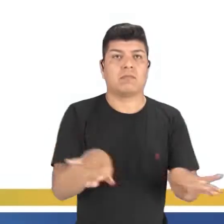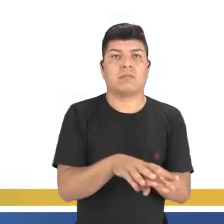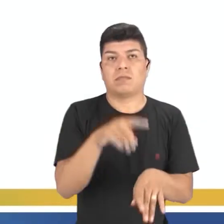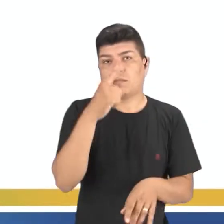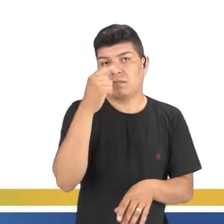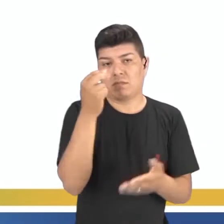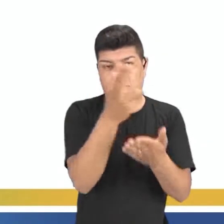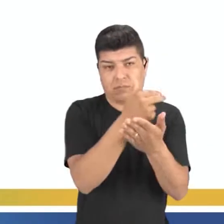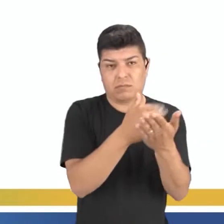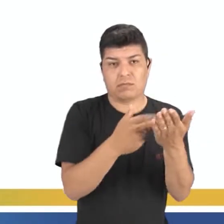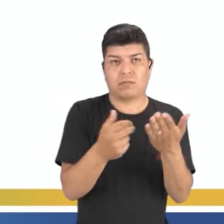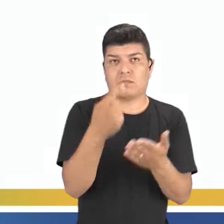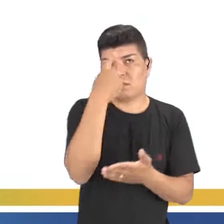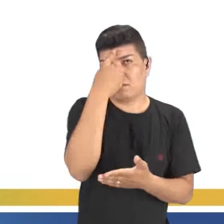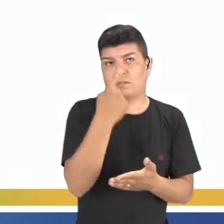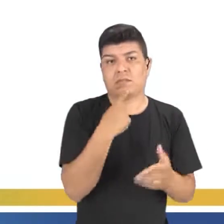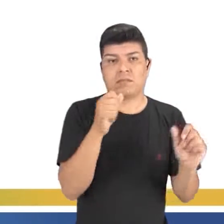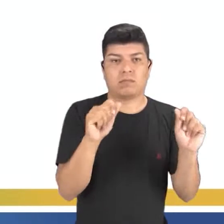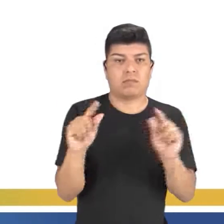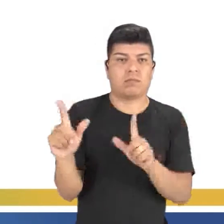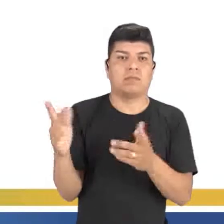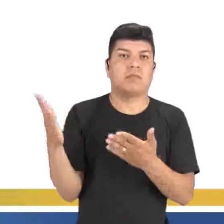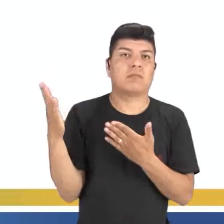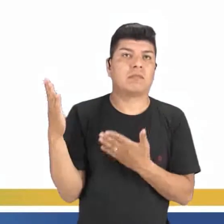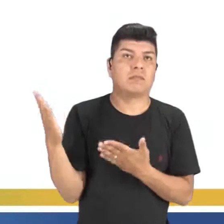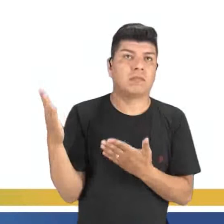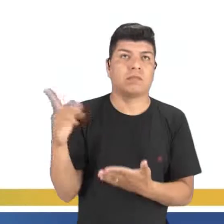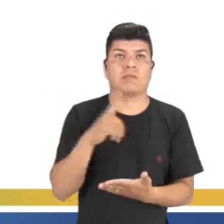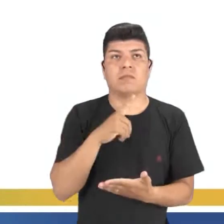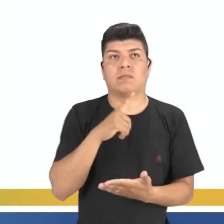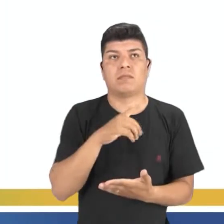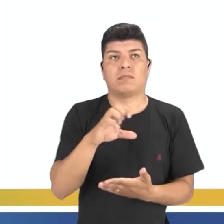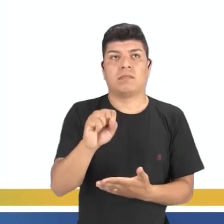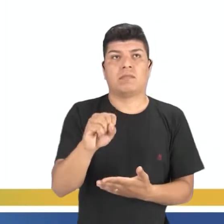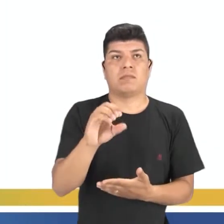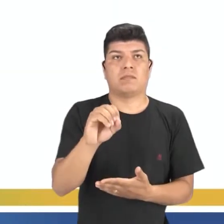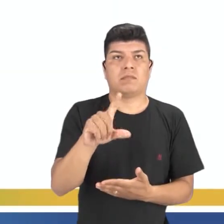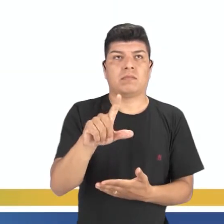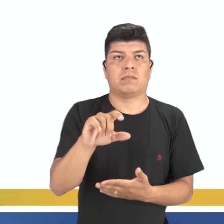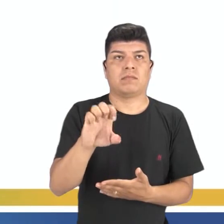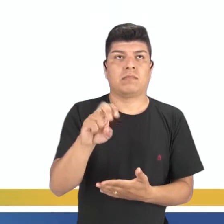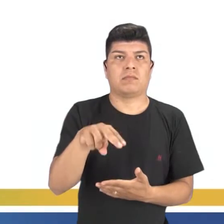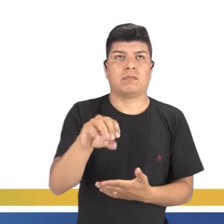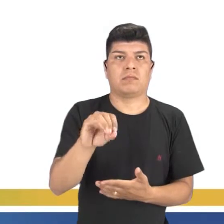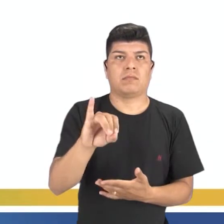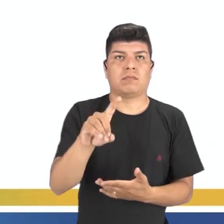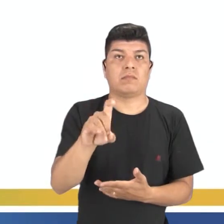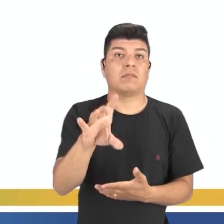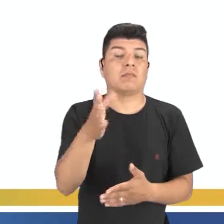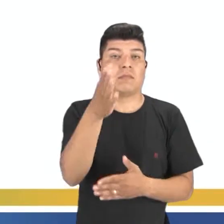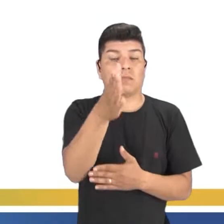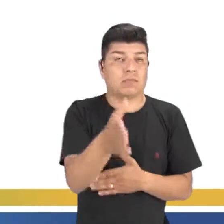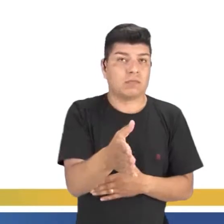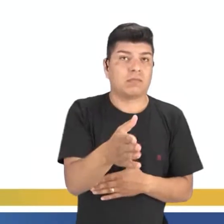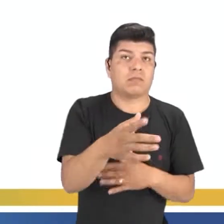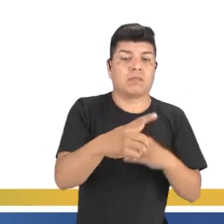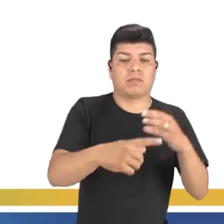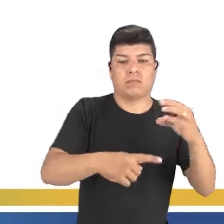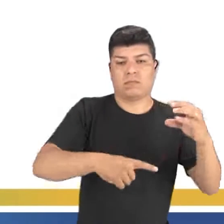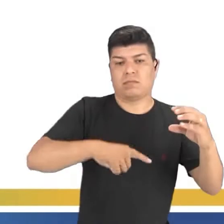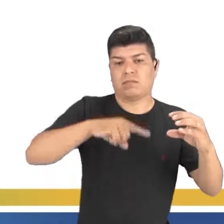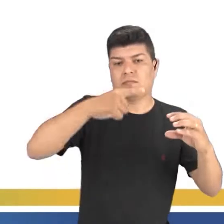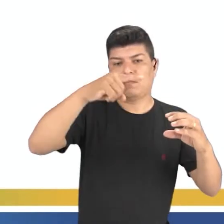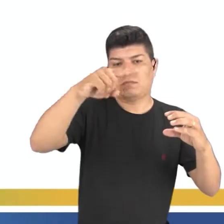aí, temos a presença desse solenoide, que são esse conjunto de espiras, e a direção das linhas do